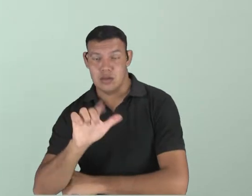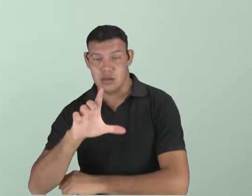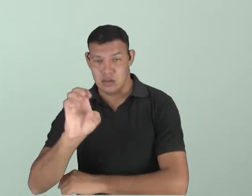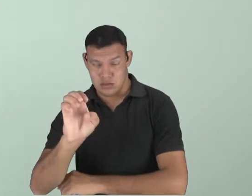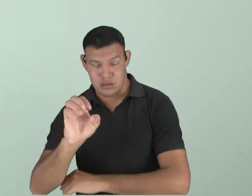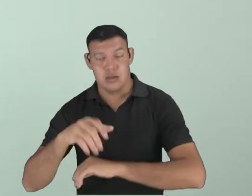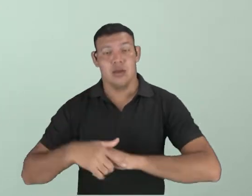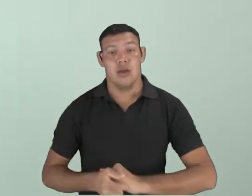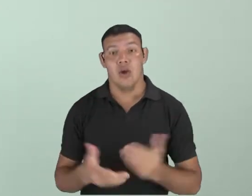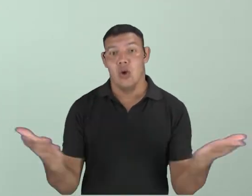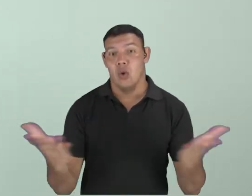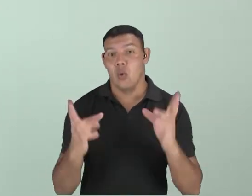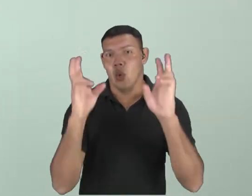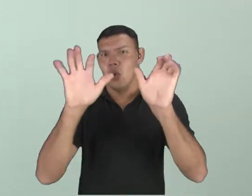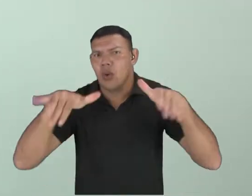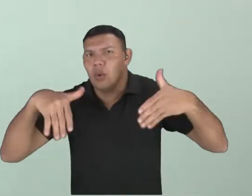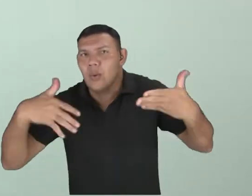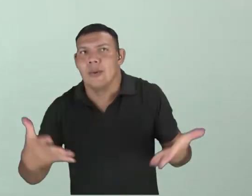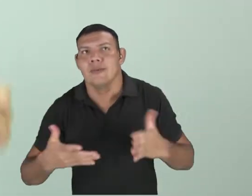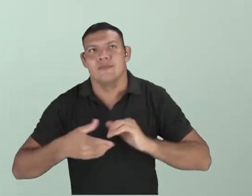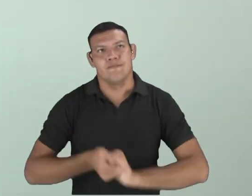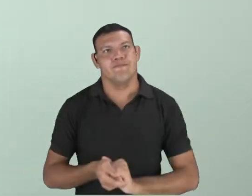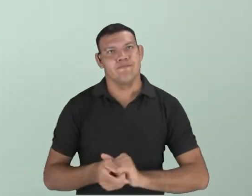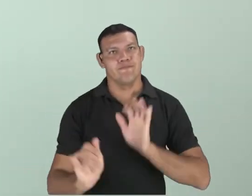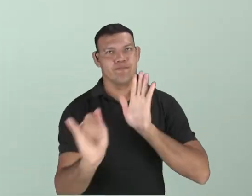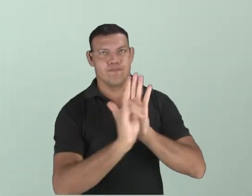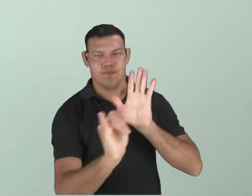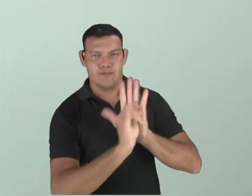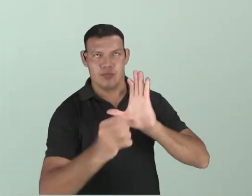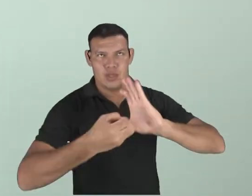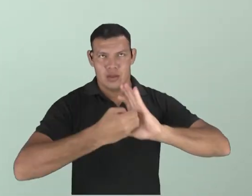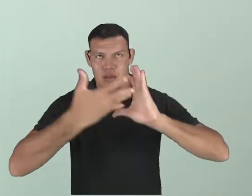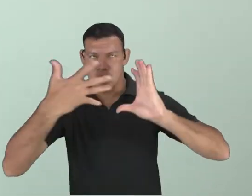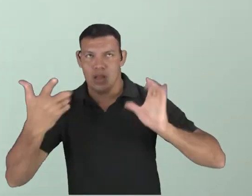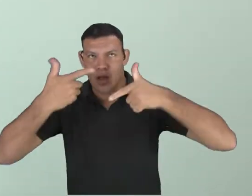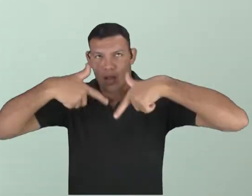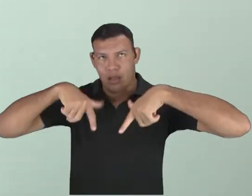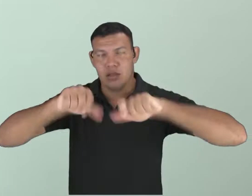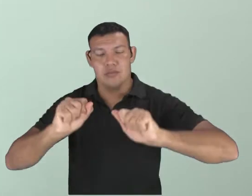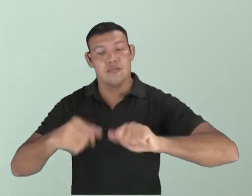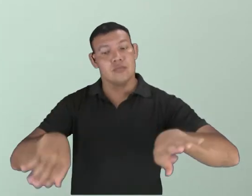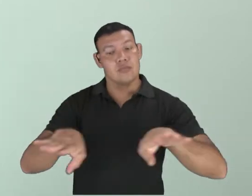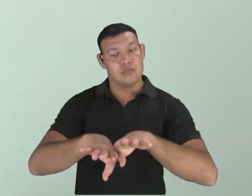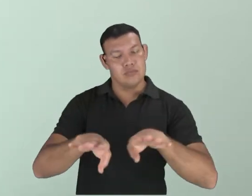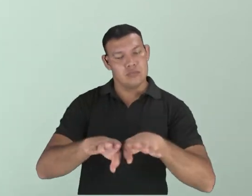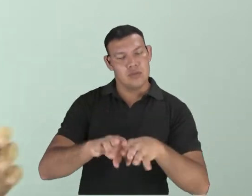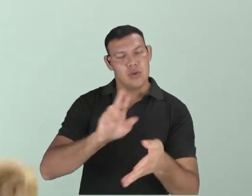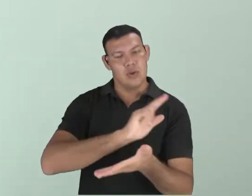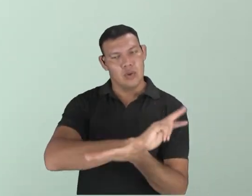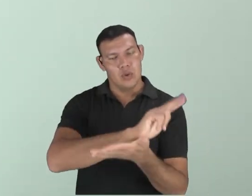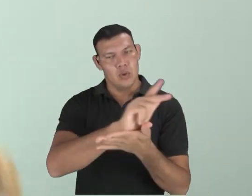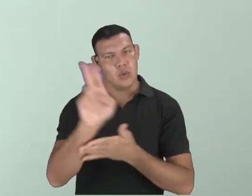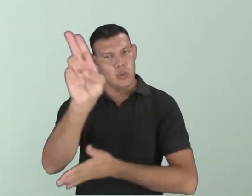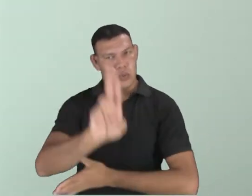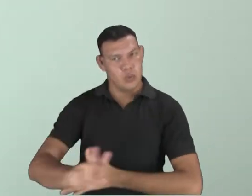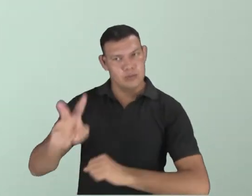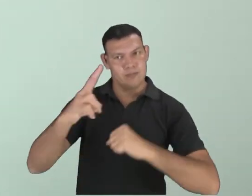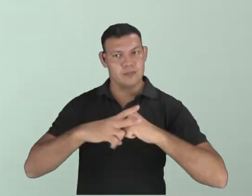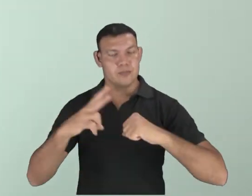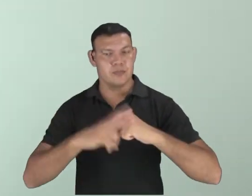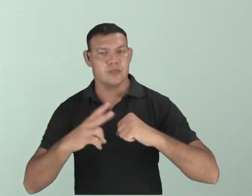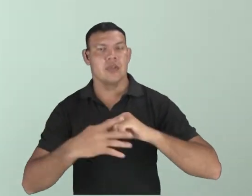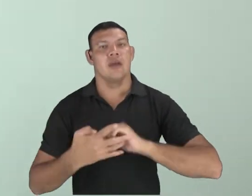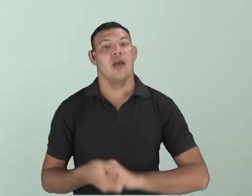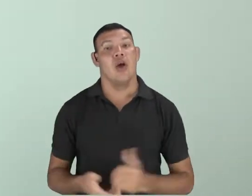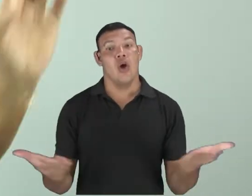hoje é identificação das características de linguagem em suas várias manifestações verbais. Resumindo, nós vamos falar